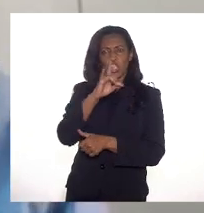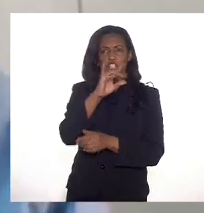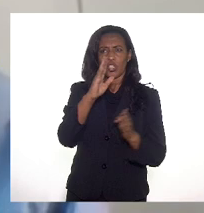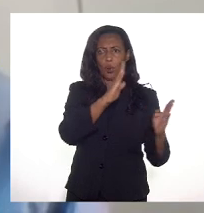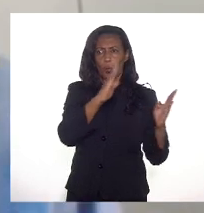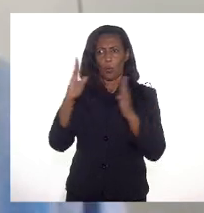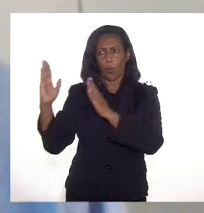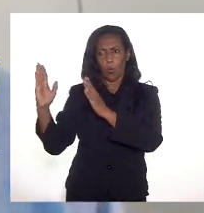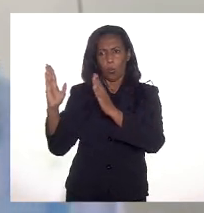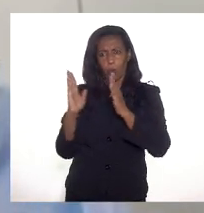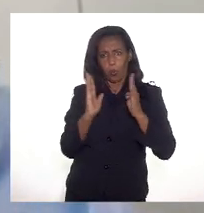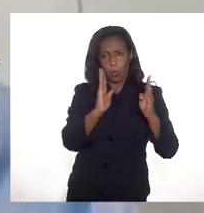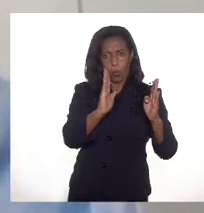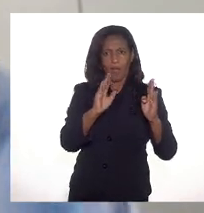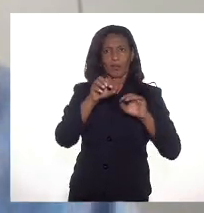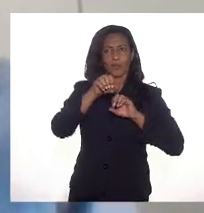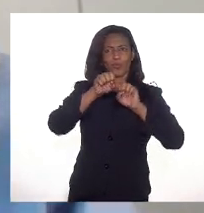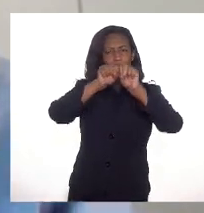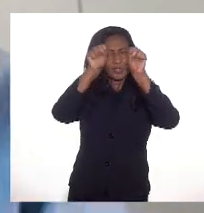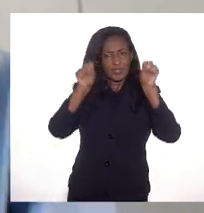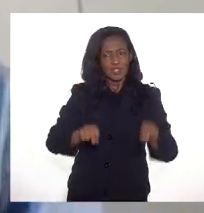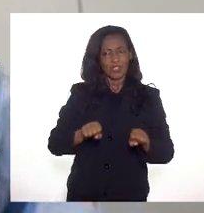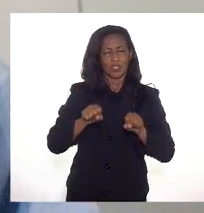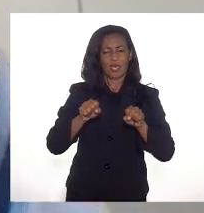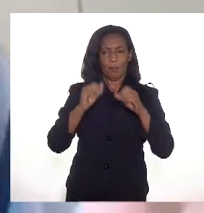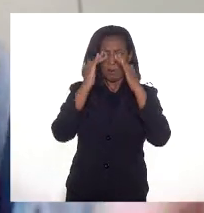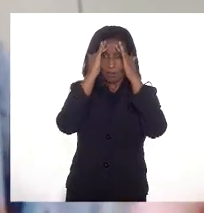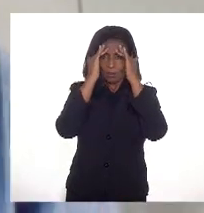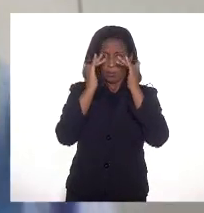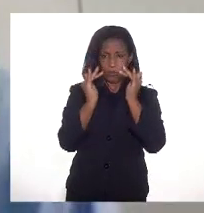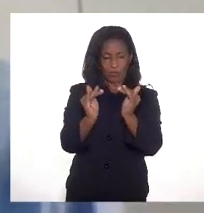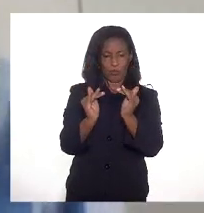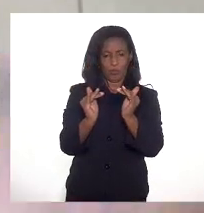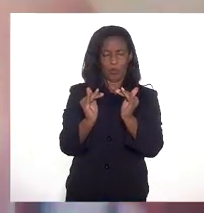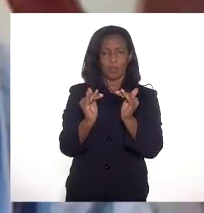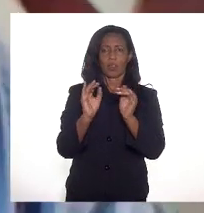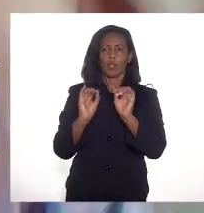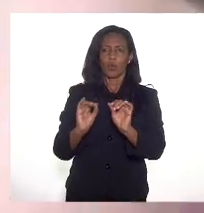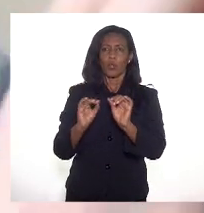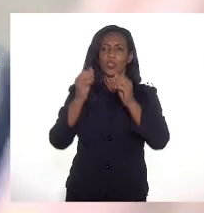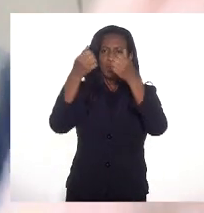do Sistema Estadual de Educação, respeitando